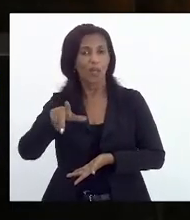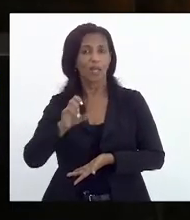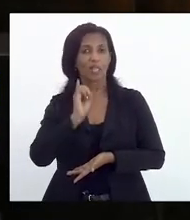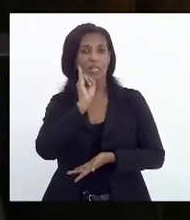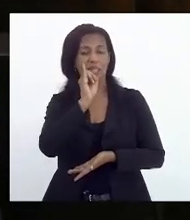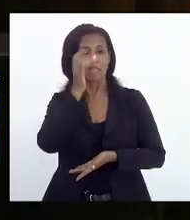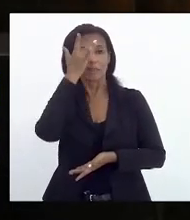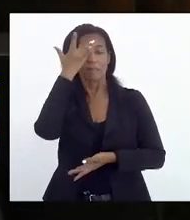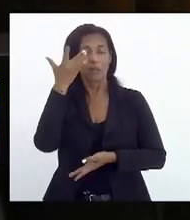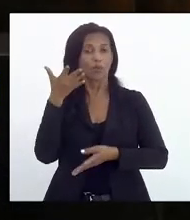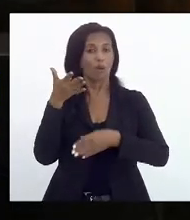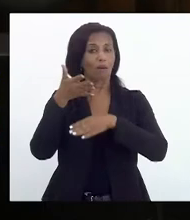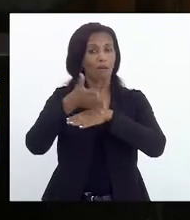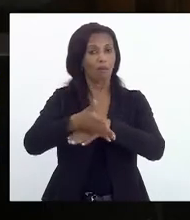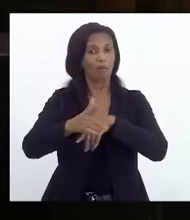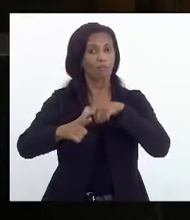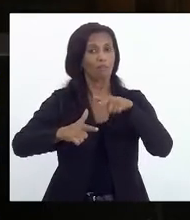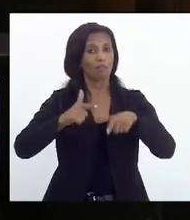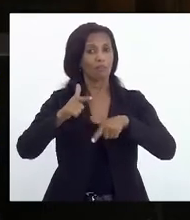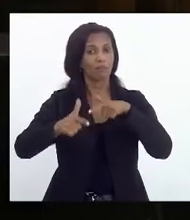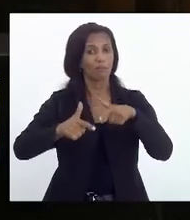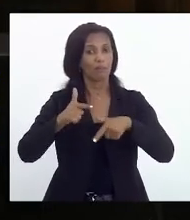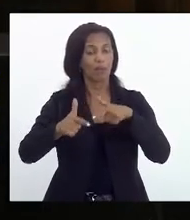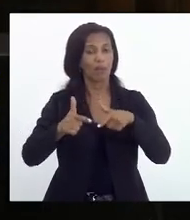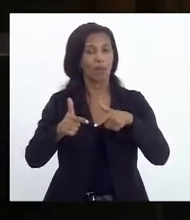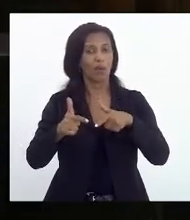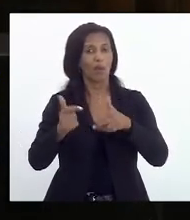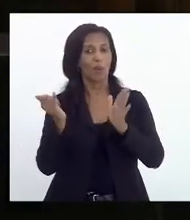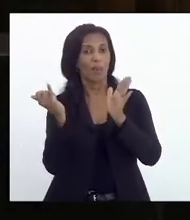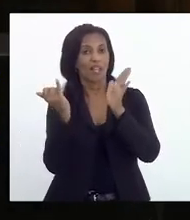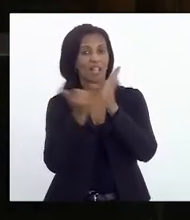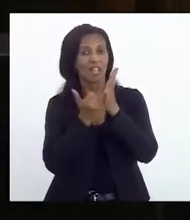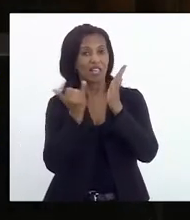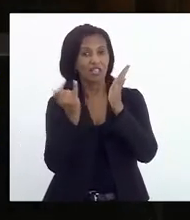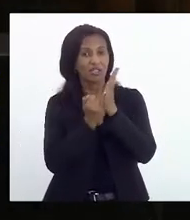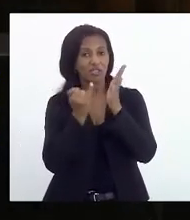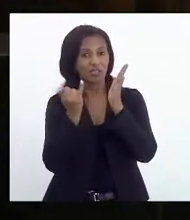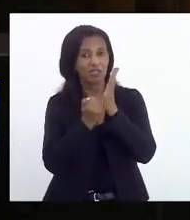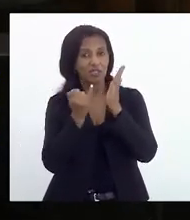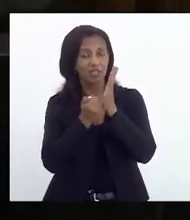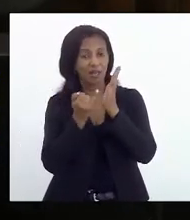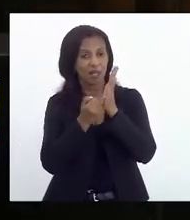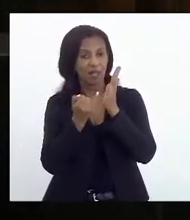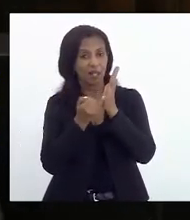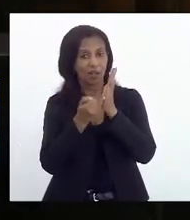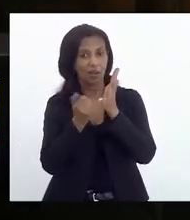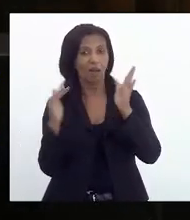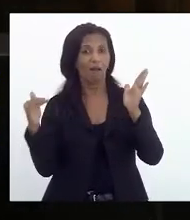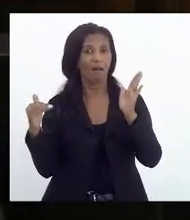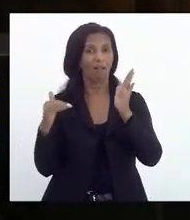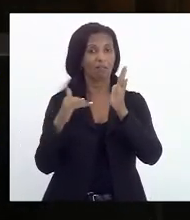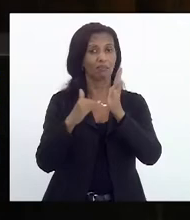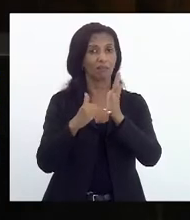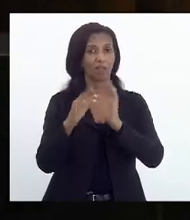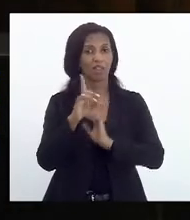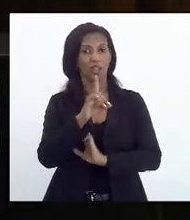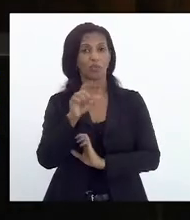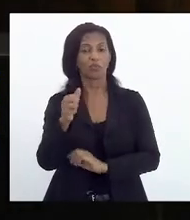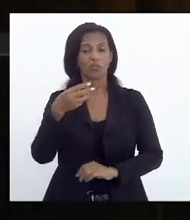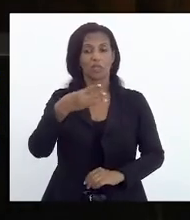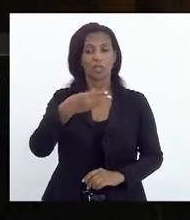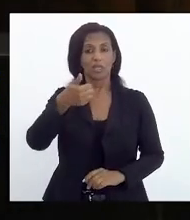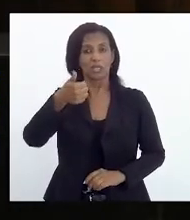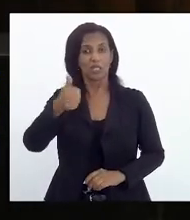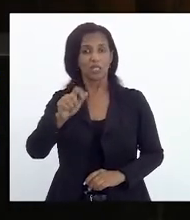de ingresso de serviço público por meio de edital publicado até à data de